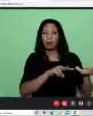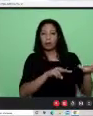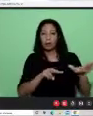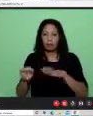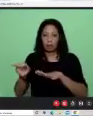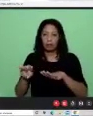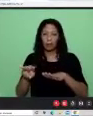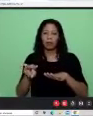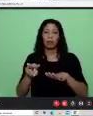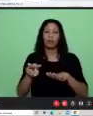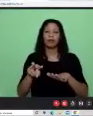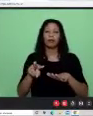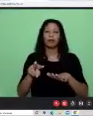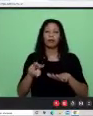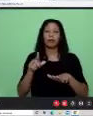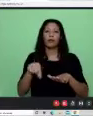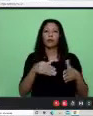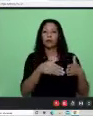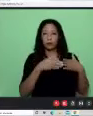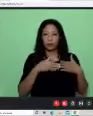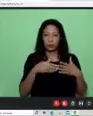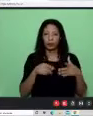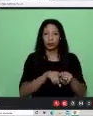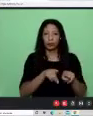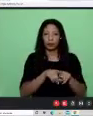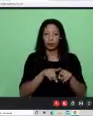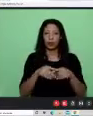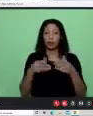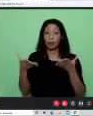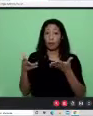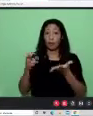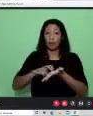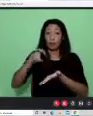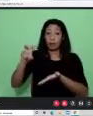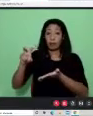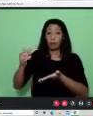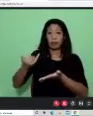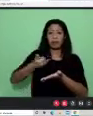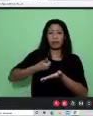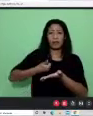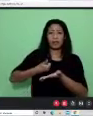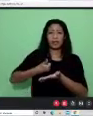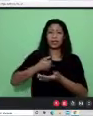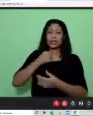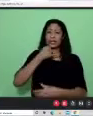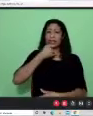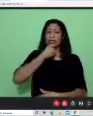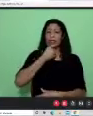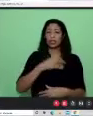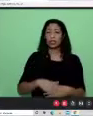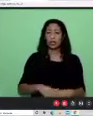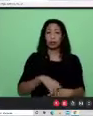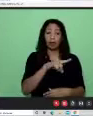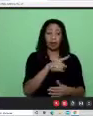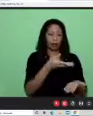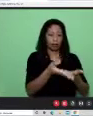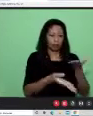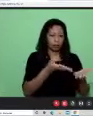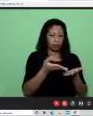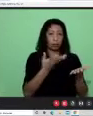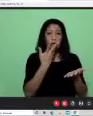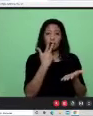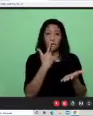casa, mas hoje eu recebi uma notícia muito triste, que desses pacientes, dessas crianças que precisam